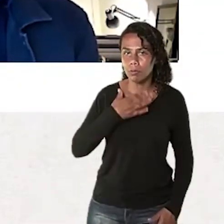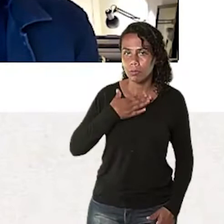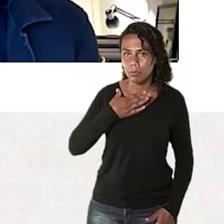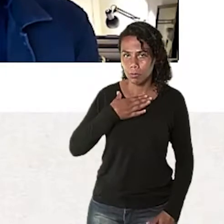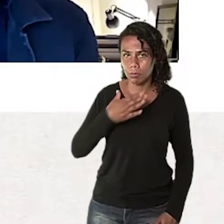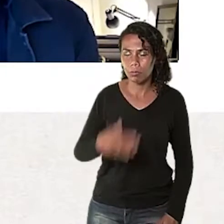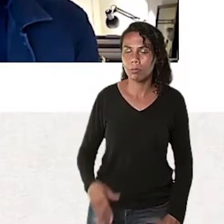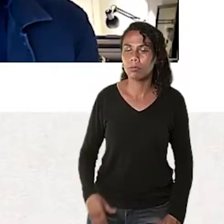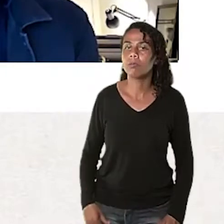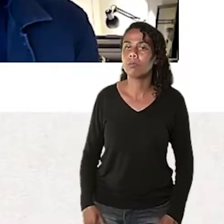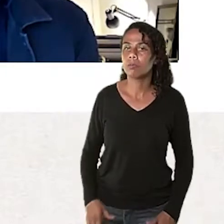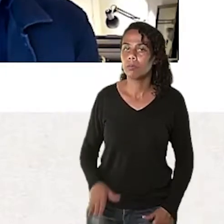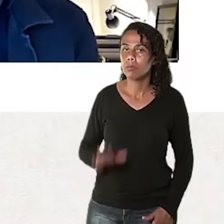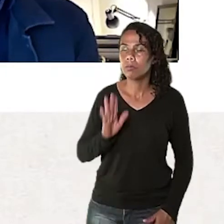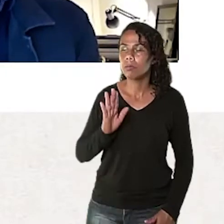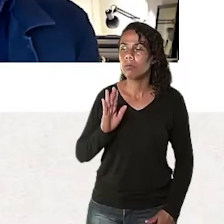uma